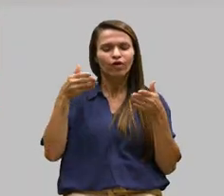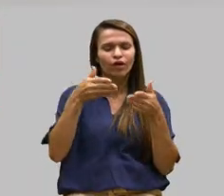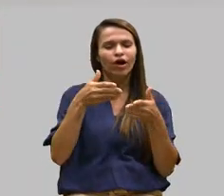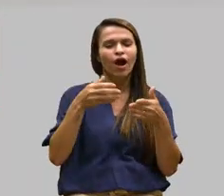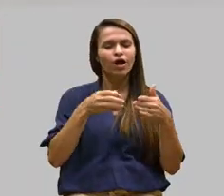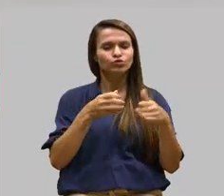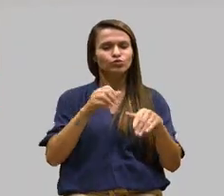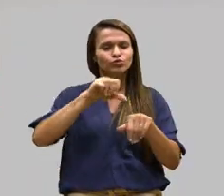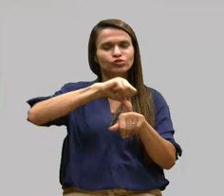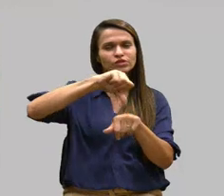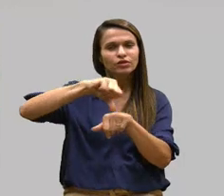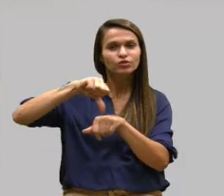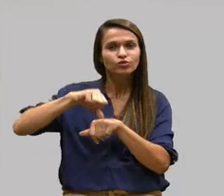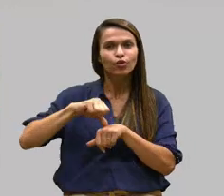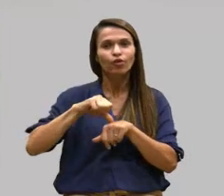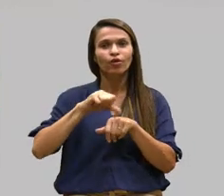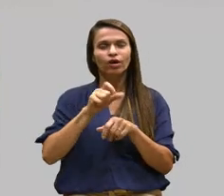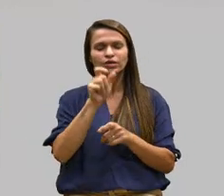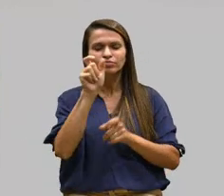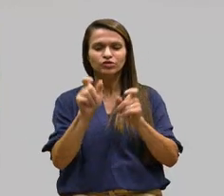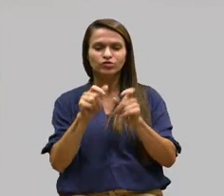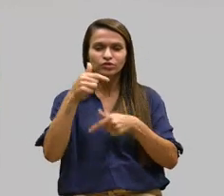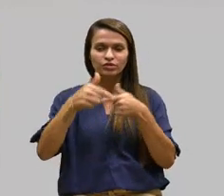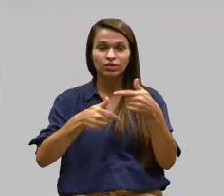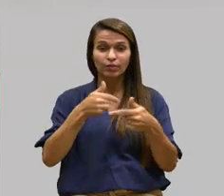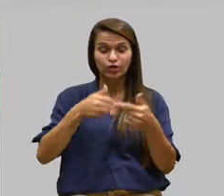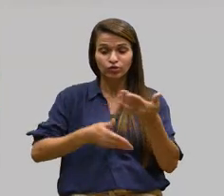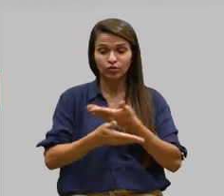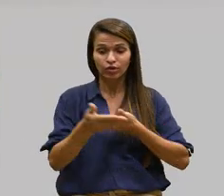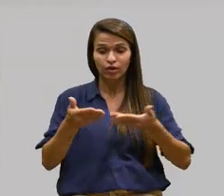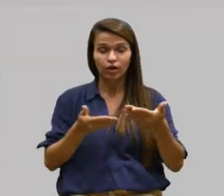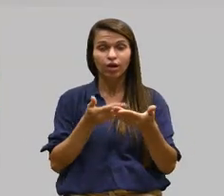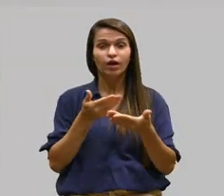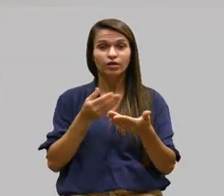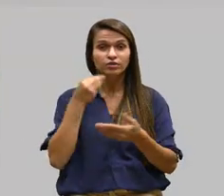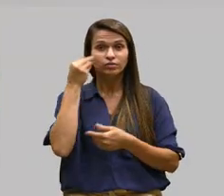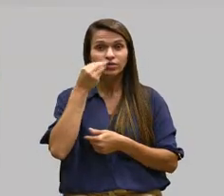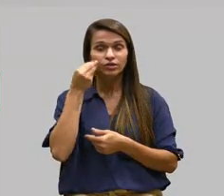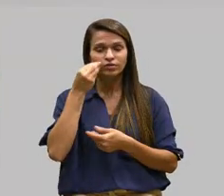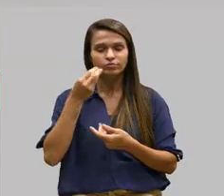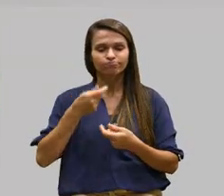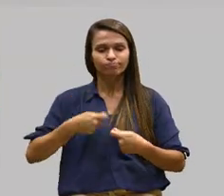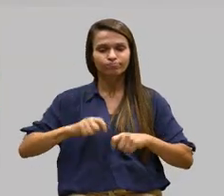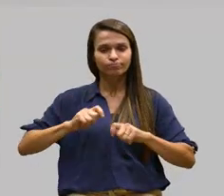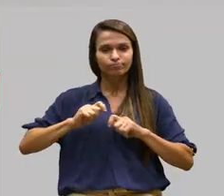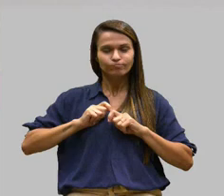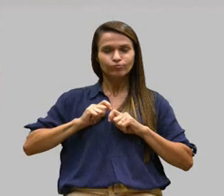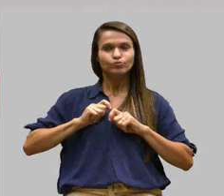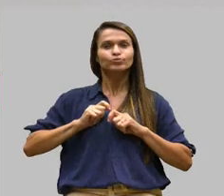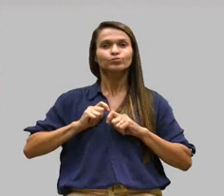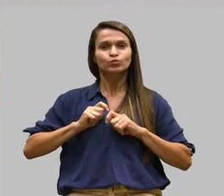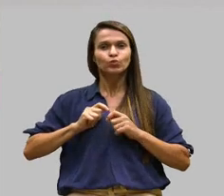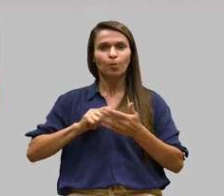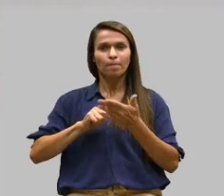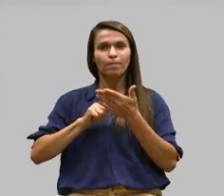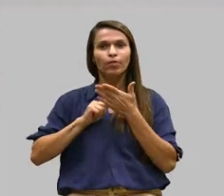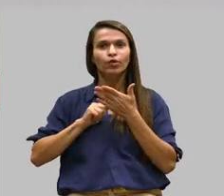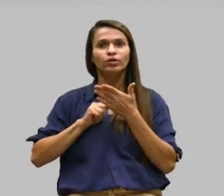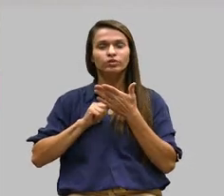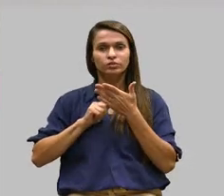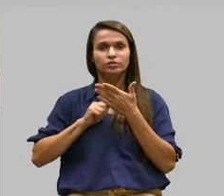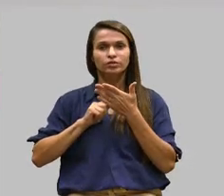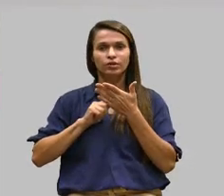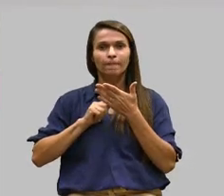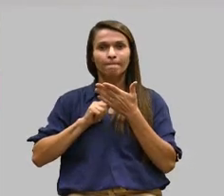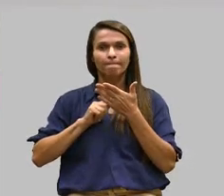trabalham a gente poder trocar essa experiência né das demandas que traz para gente e uma demanda importantíssima né que foi